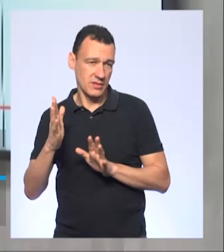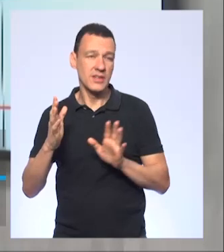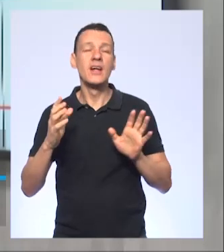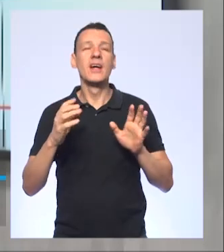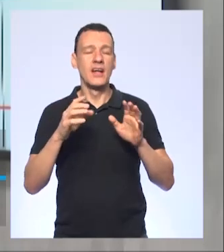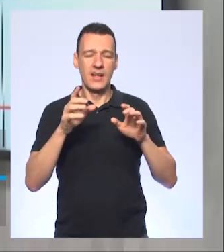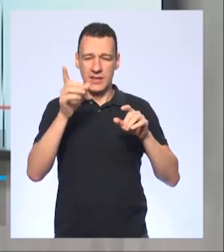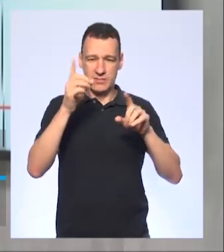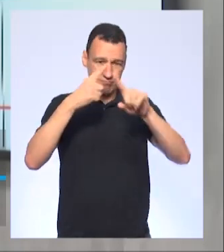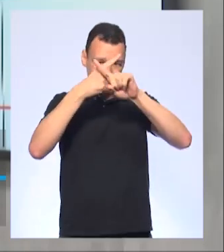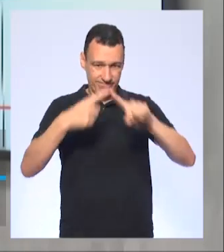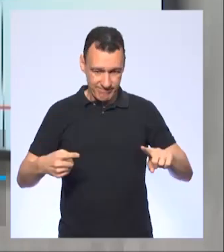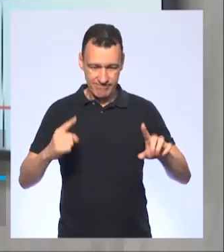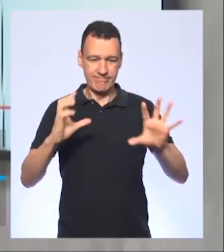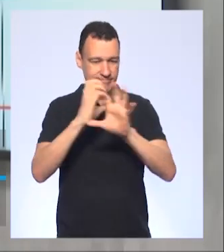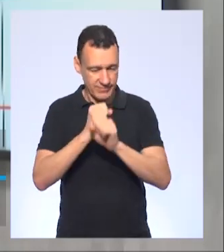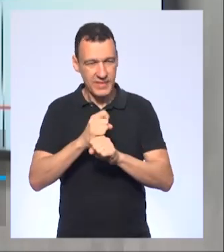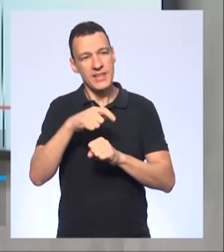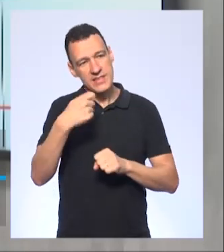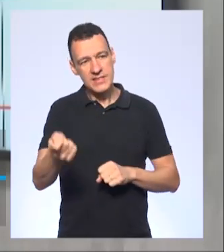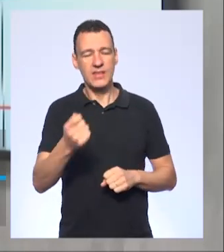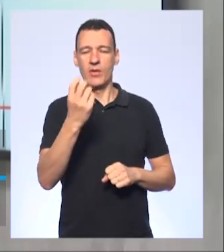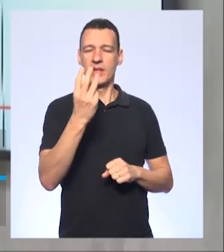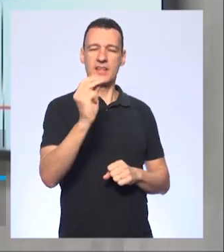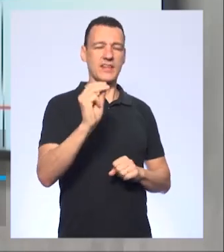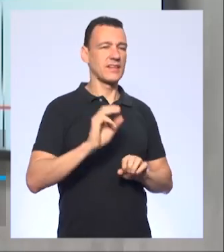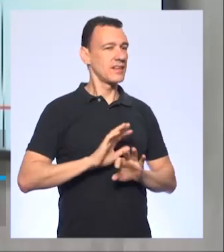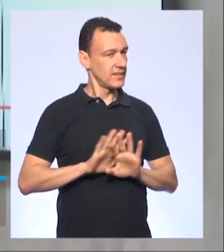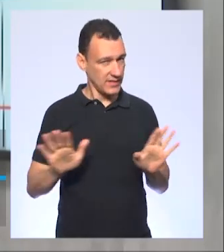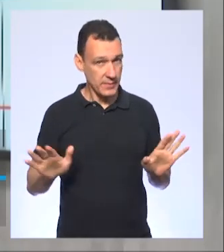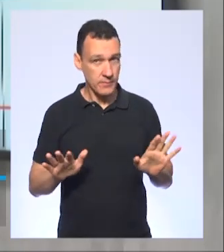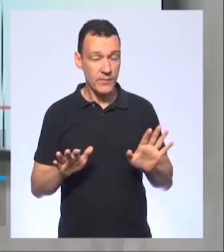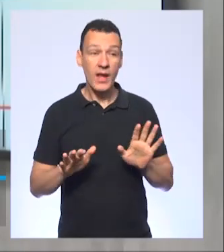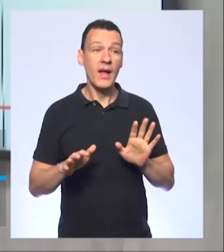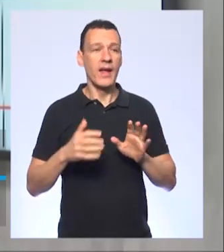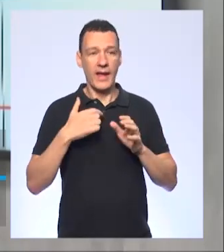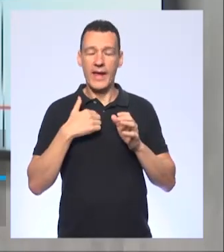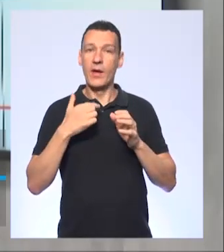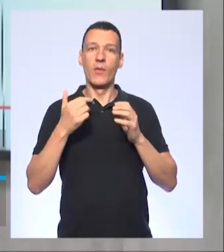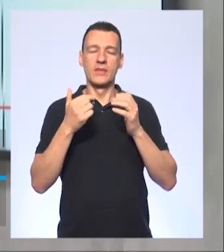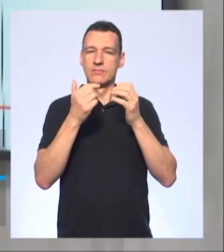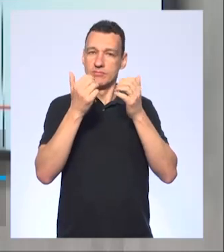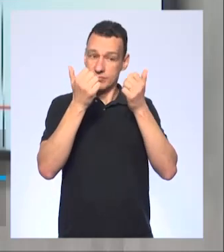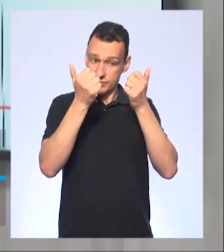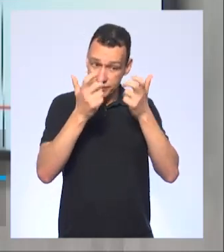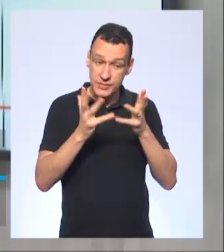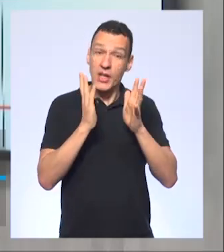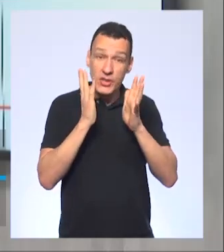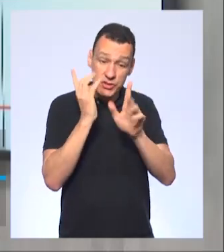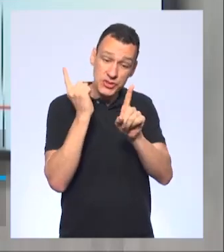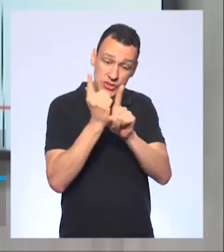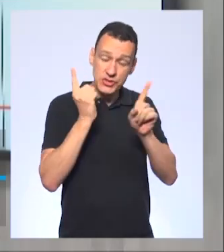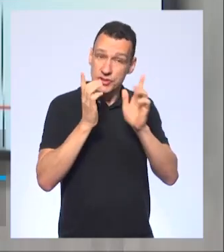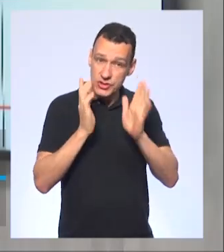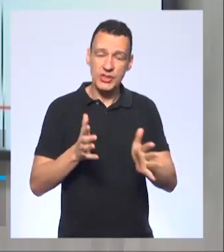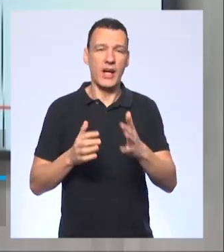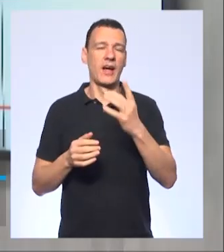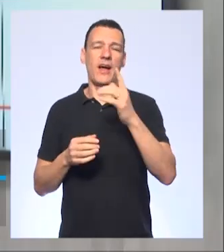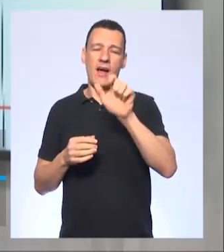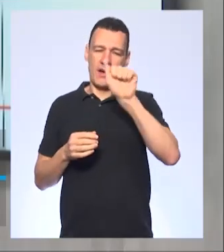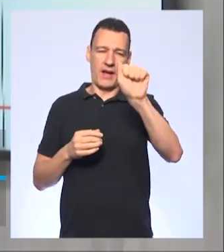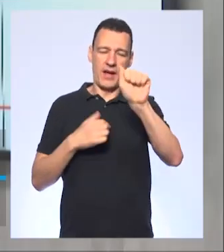Não pus na tela, mas ensinei os caminhos da resolução. Beleza? Já tirei que o valor do A, que era uma das frentes do